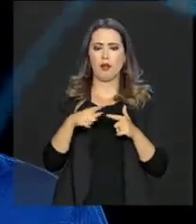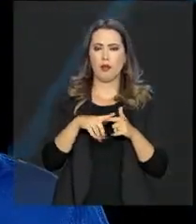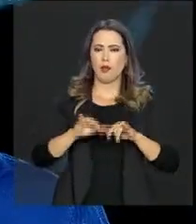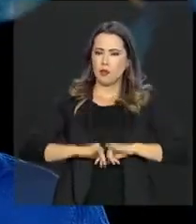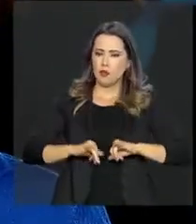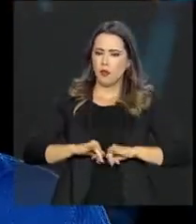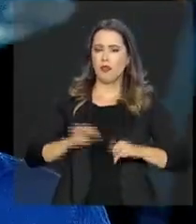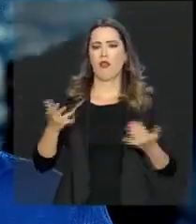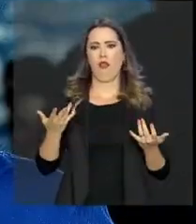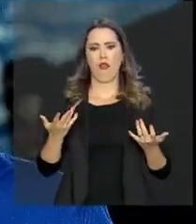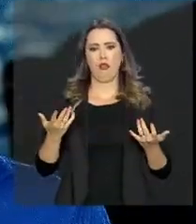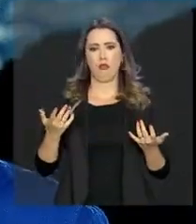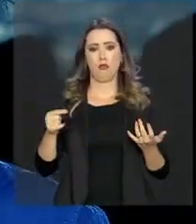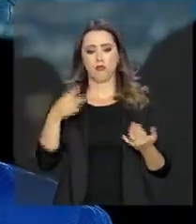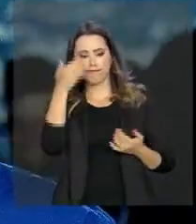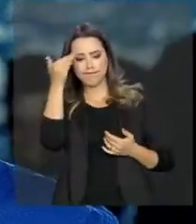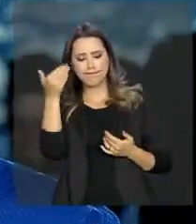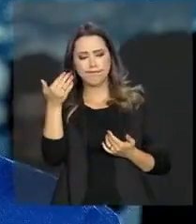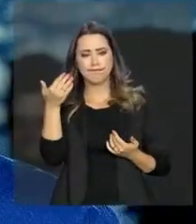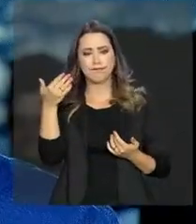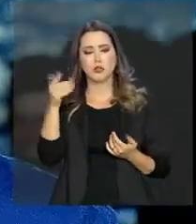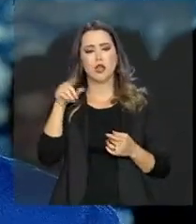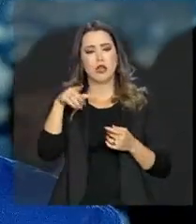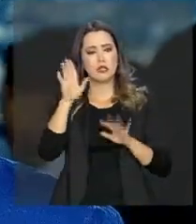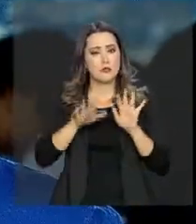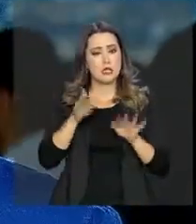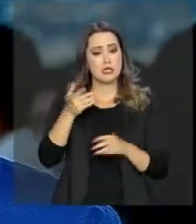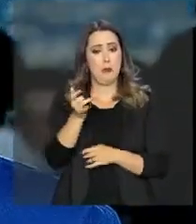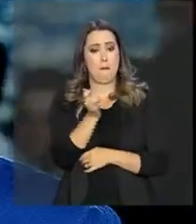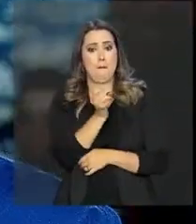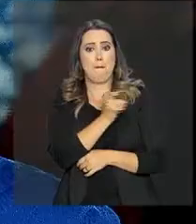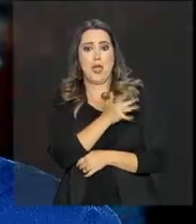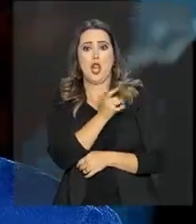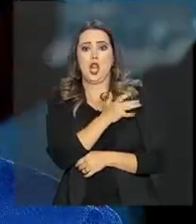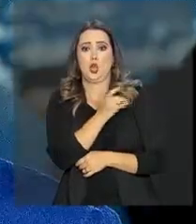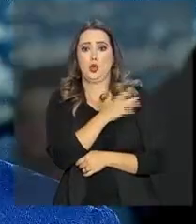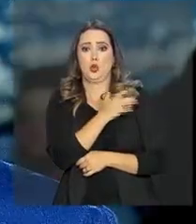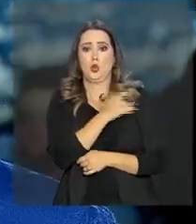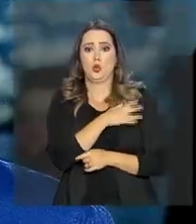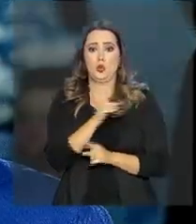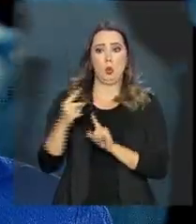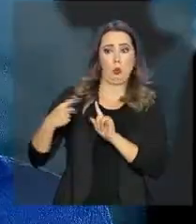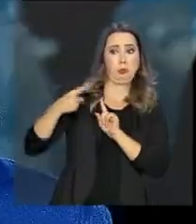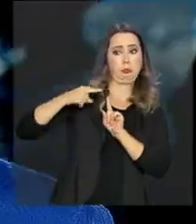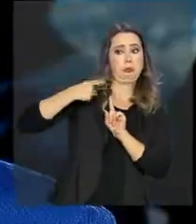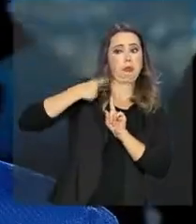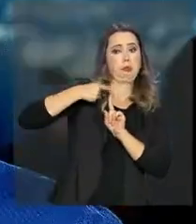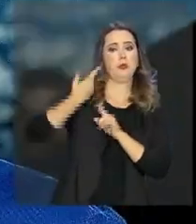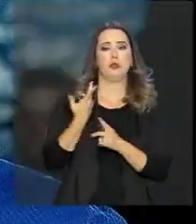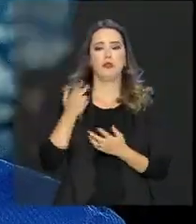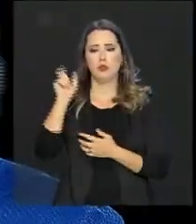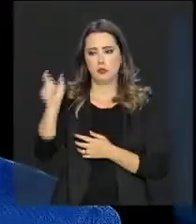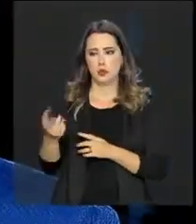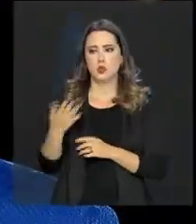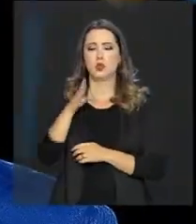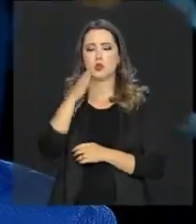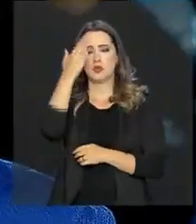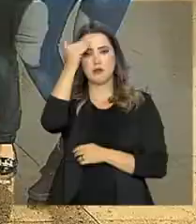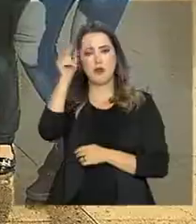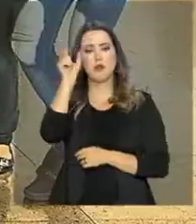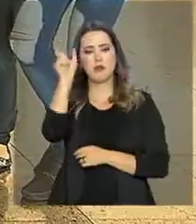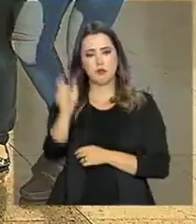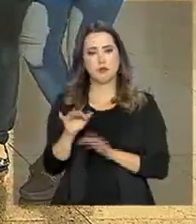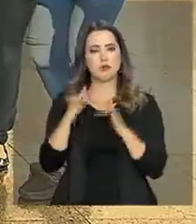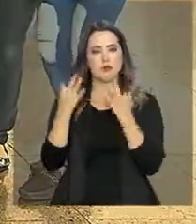e também muitas vezes elas têm medo de denunciar por sofrer represálias, porque os aliciadores conhecem as